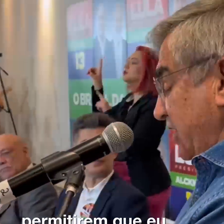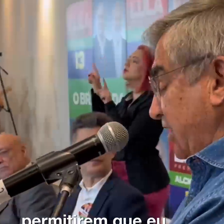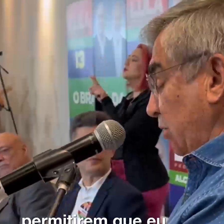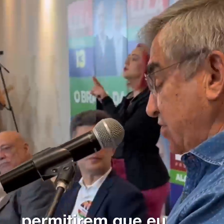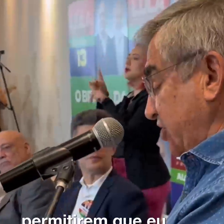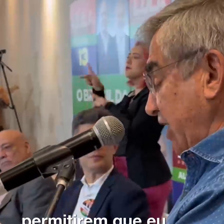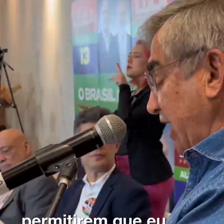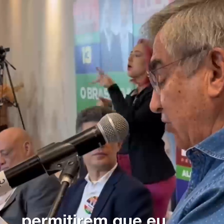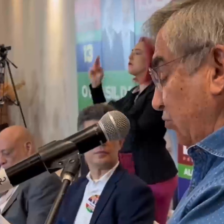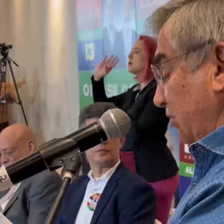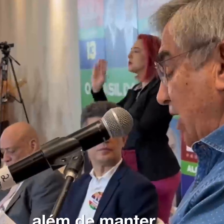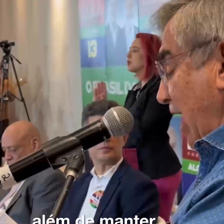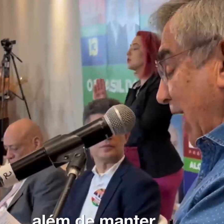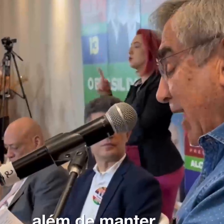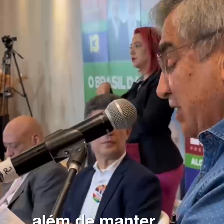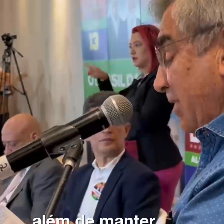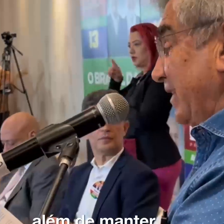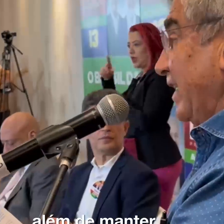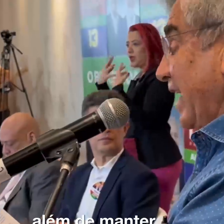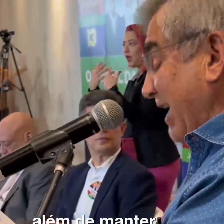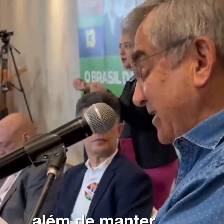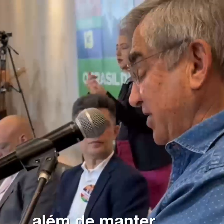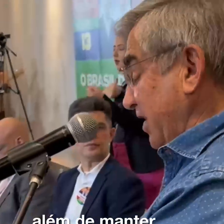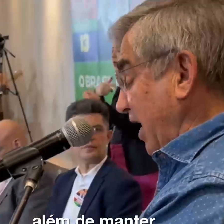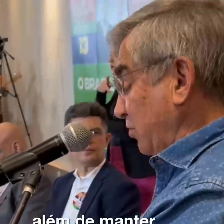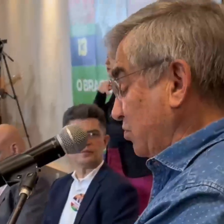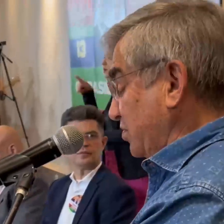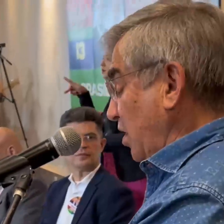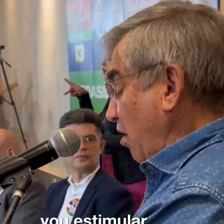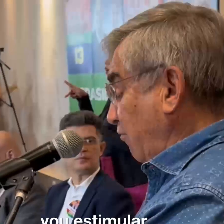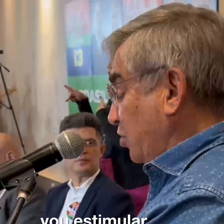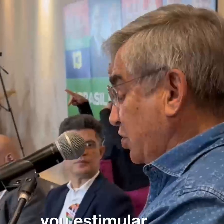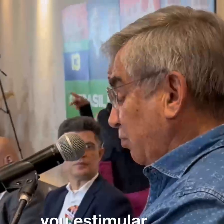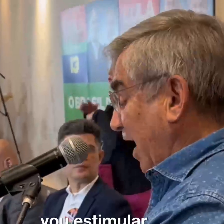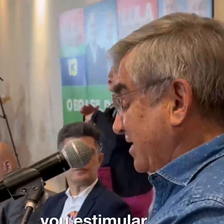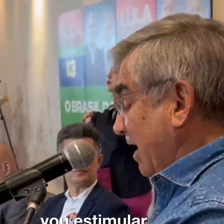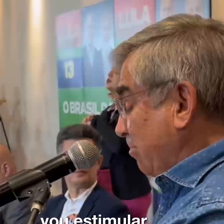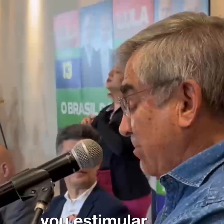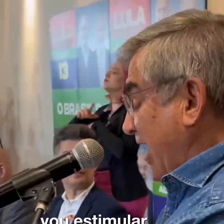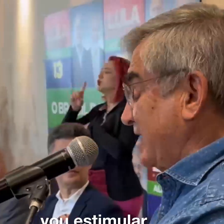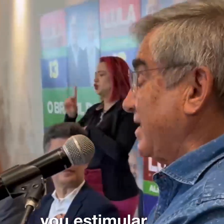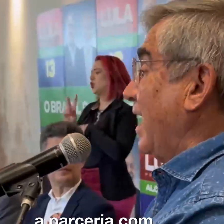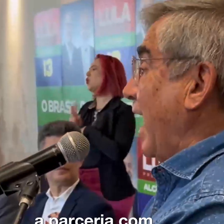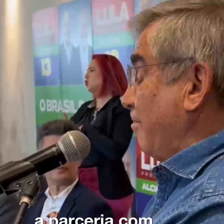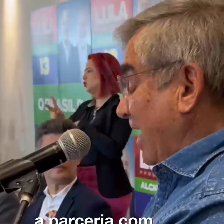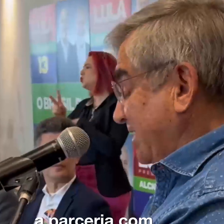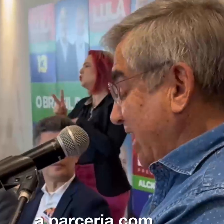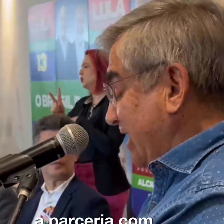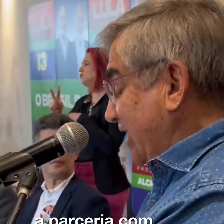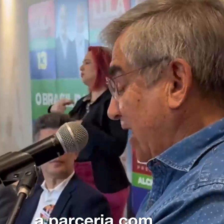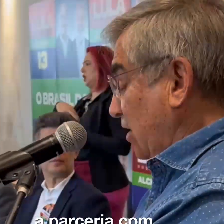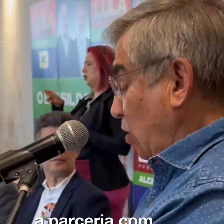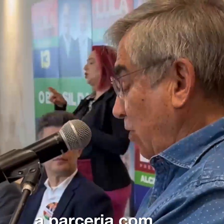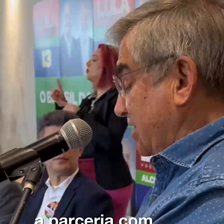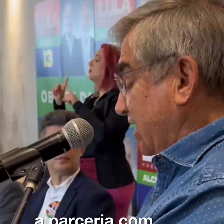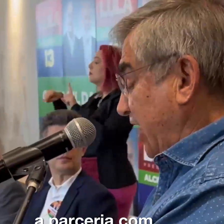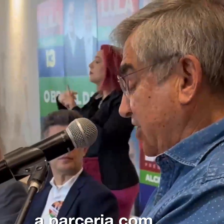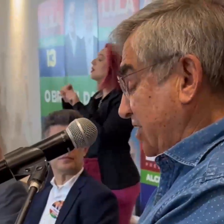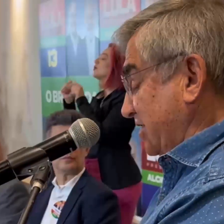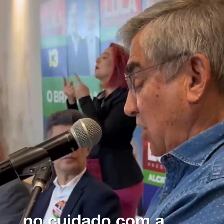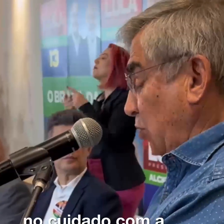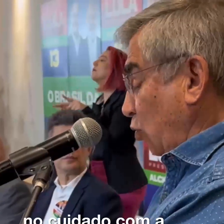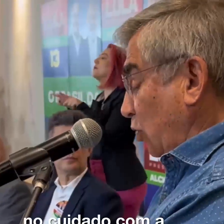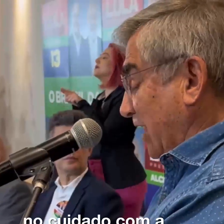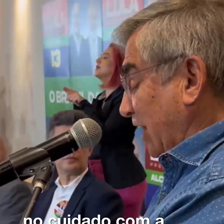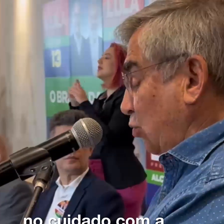permitirem que eu seja eleito além de manter esses direitos vou estimular sempre mais a parceria com